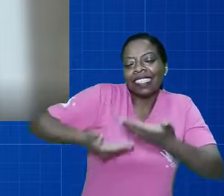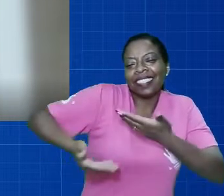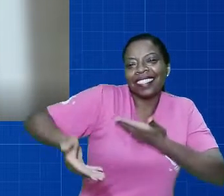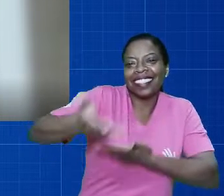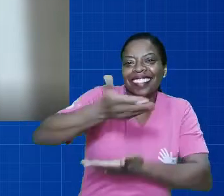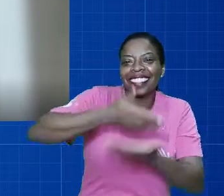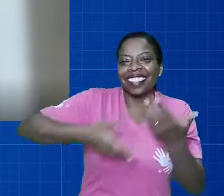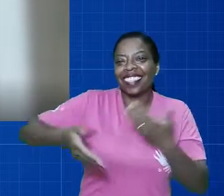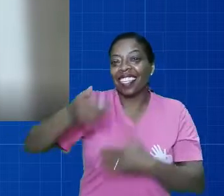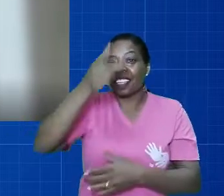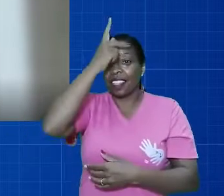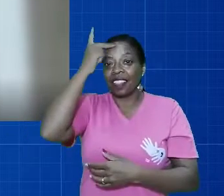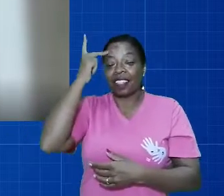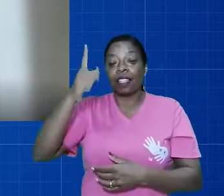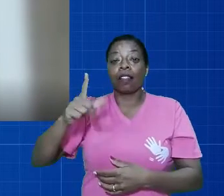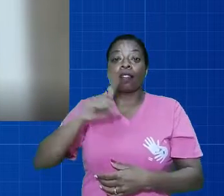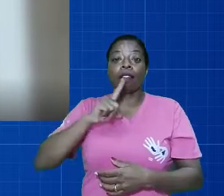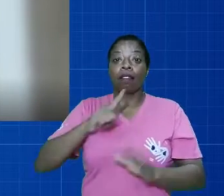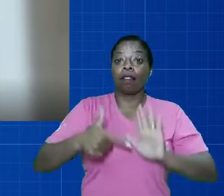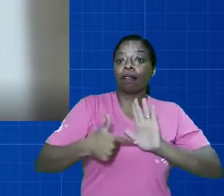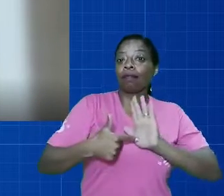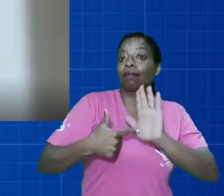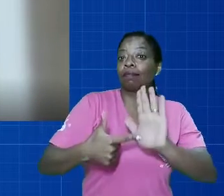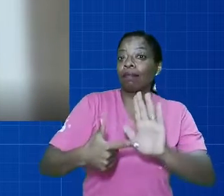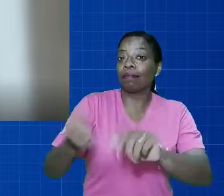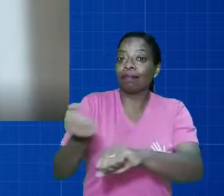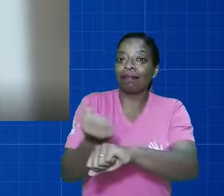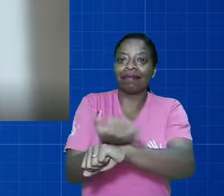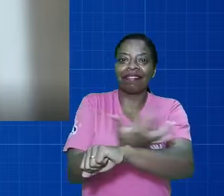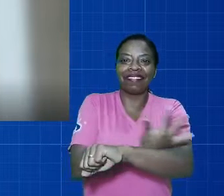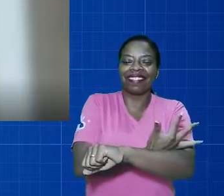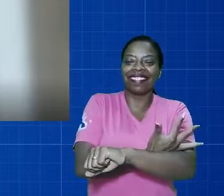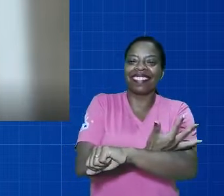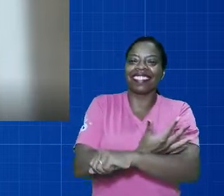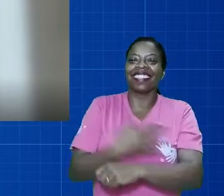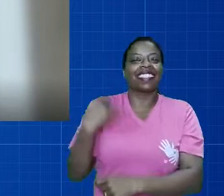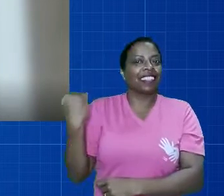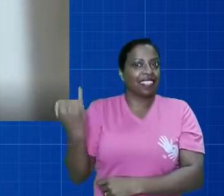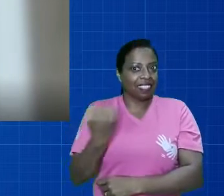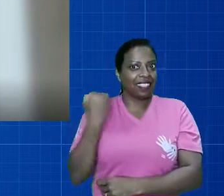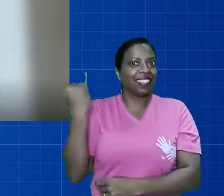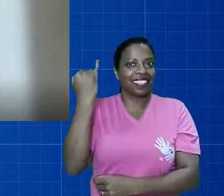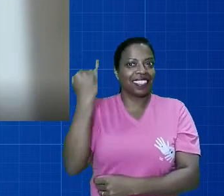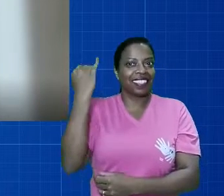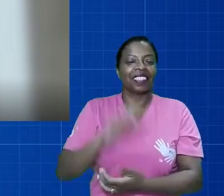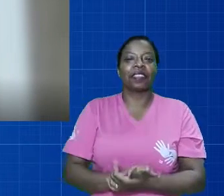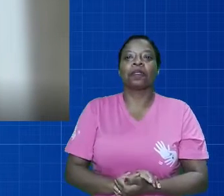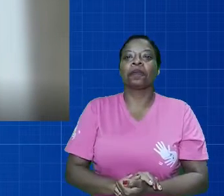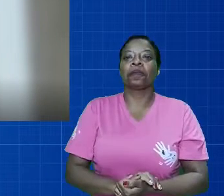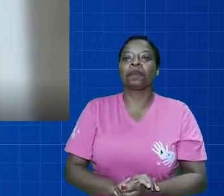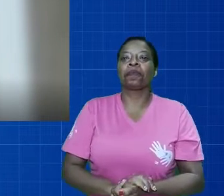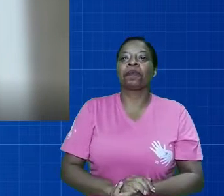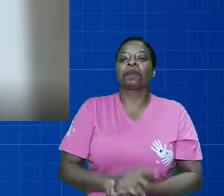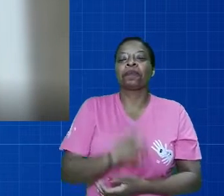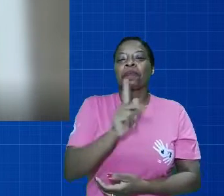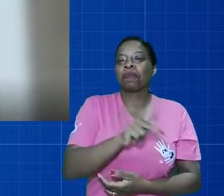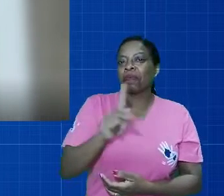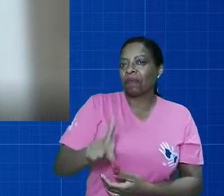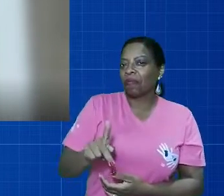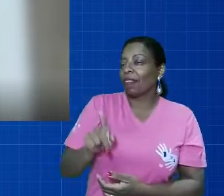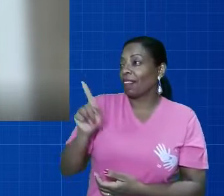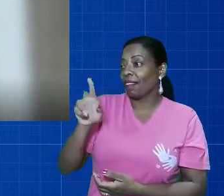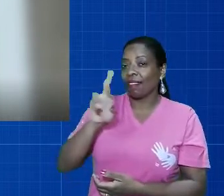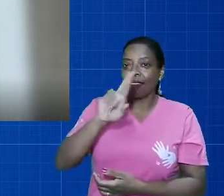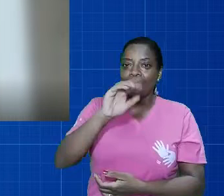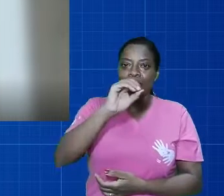essa carga emocional, e por isso, assim, a sua presença é incrível. O professor Rossano também é um